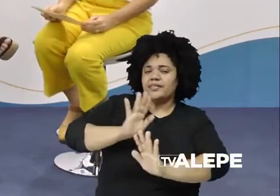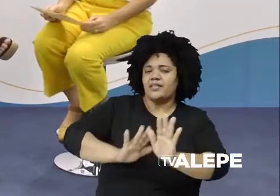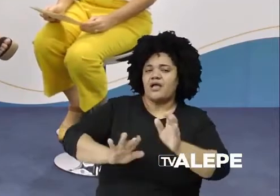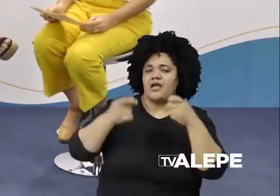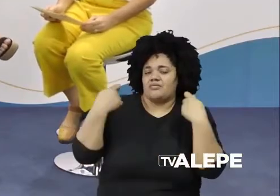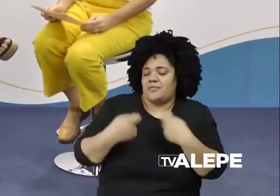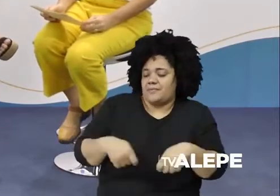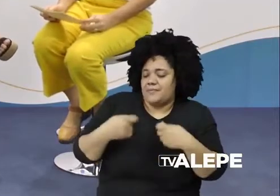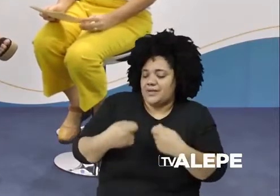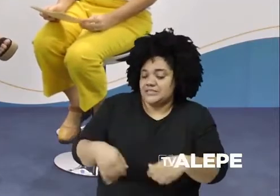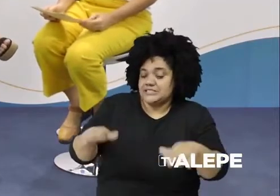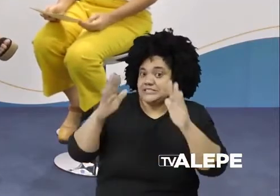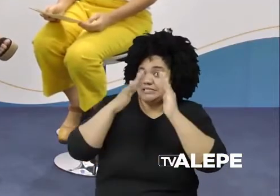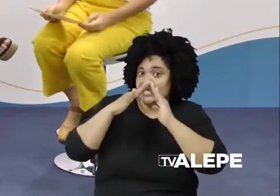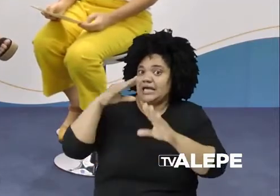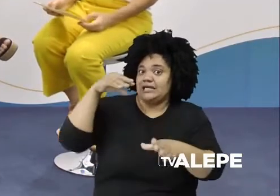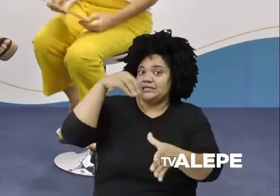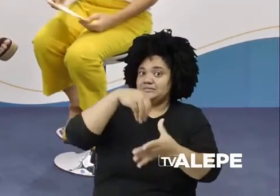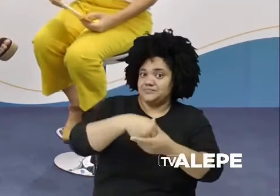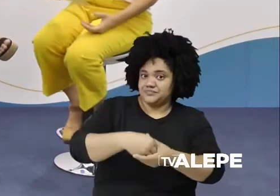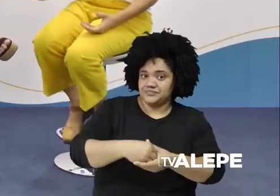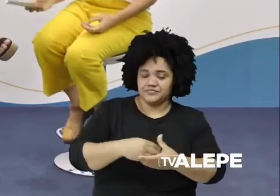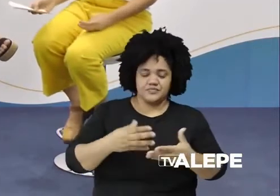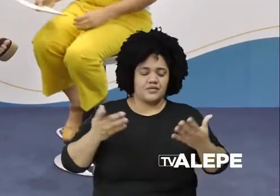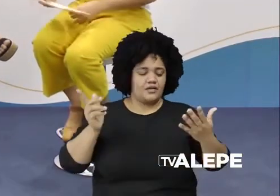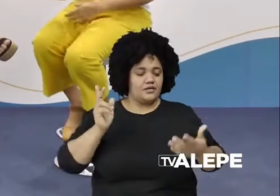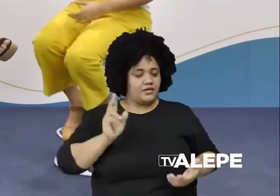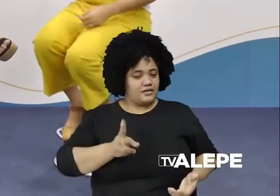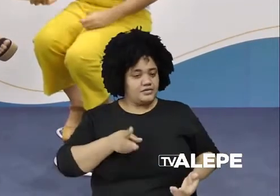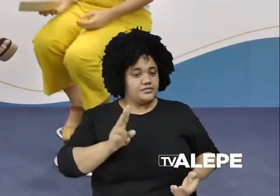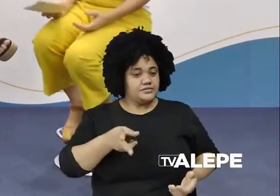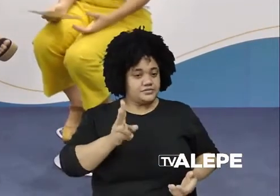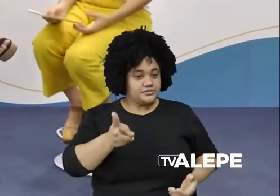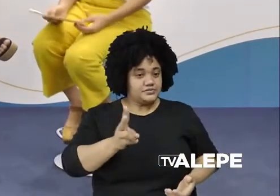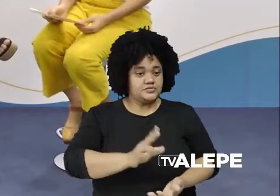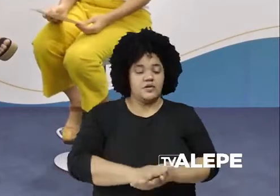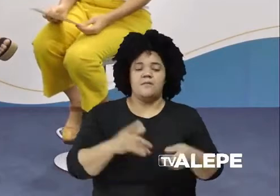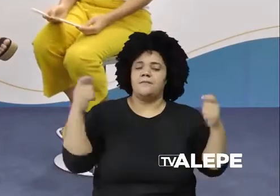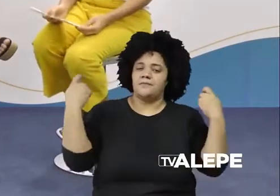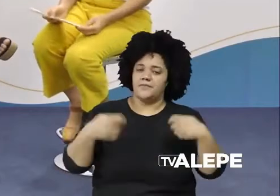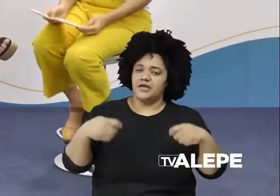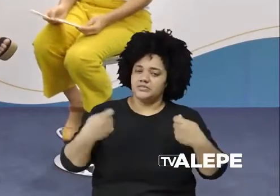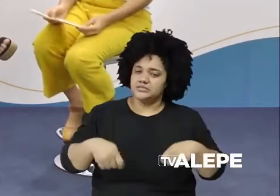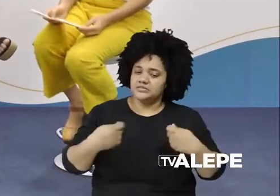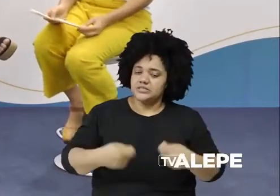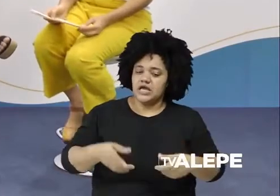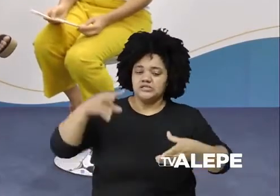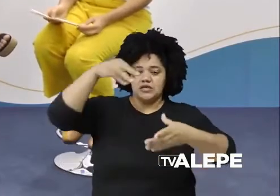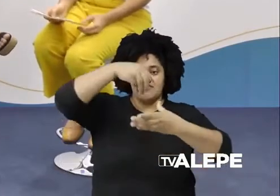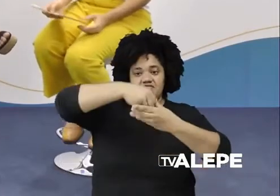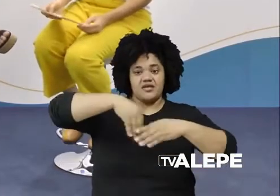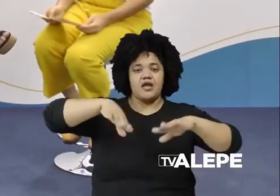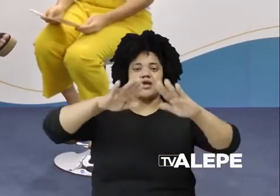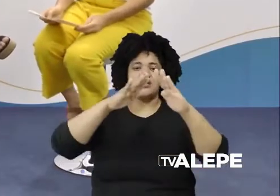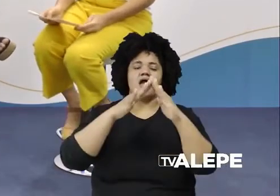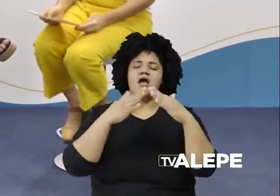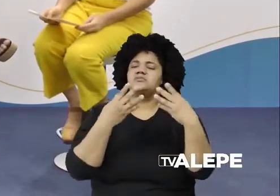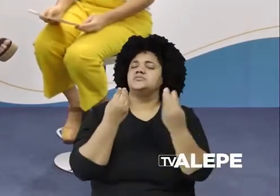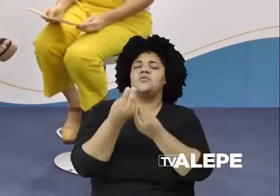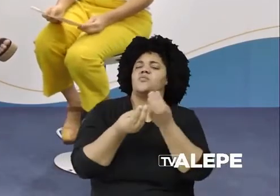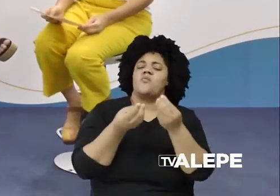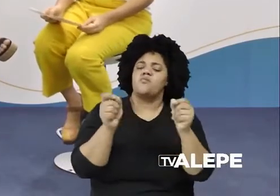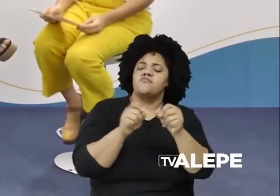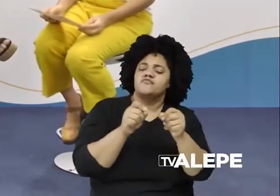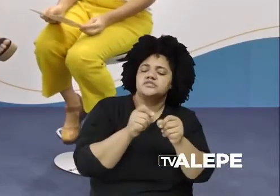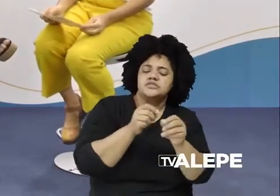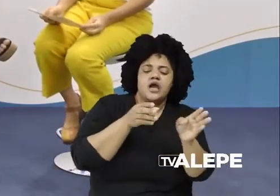devem ocorrer em casa, já que esse tempo todo, né, é preciso nesse momento ficar em casa. O que é que deve ser feito? O